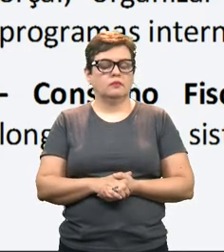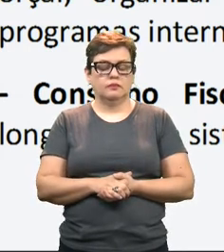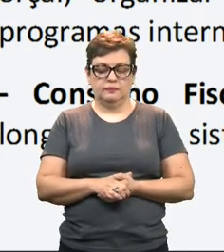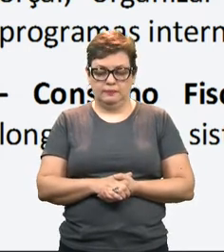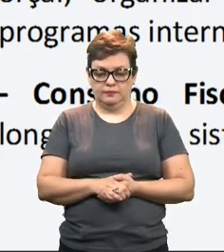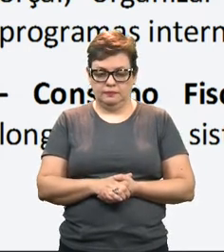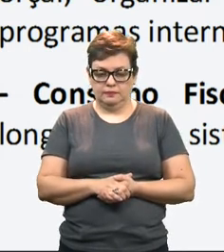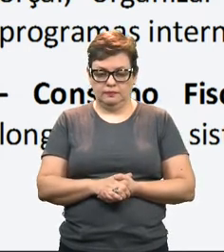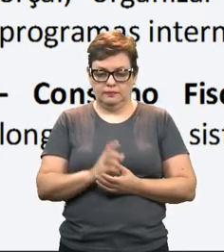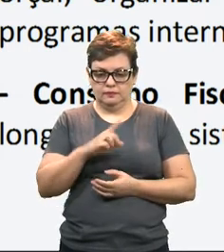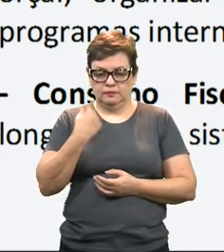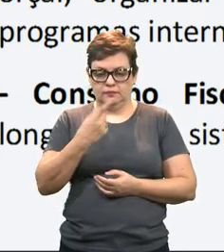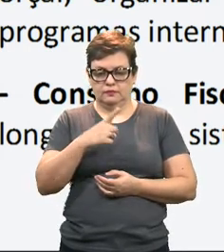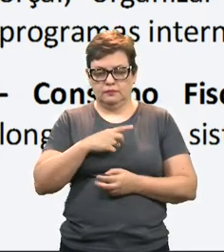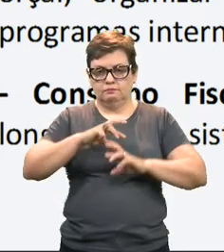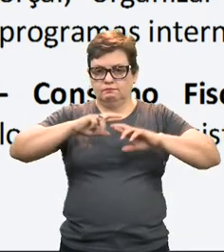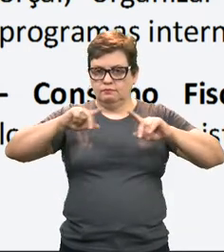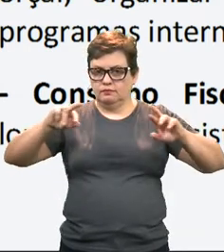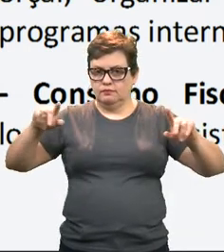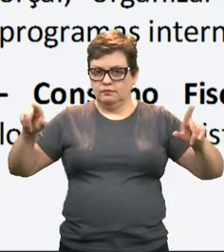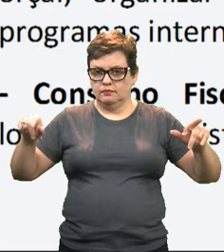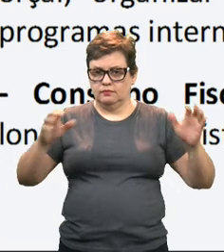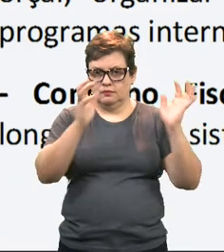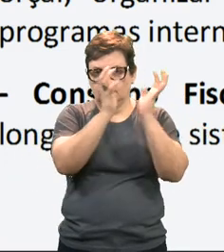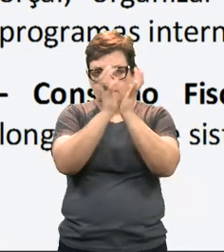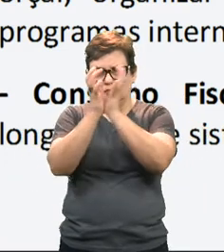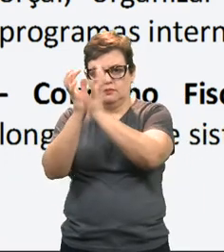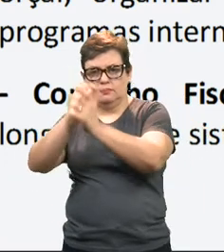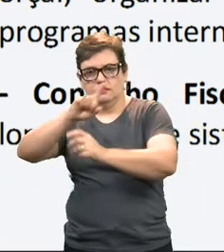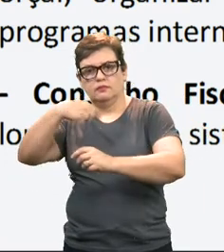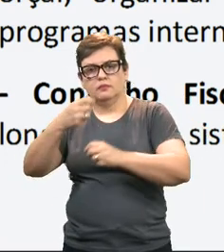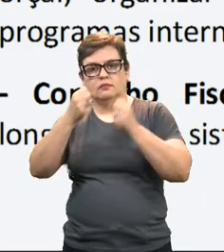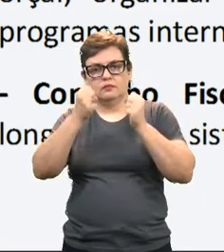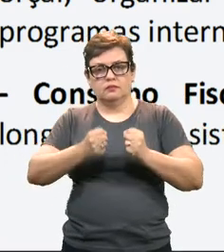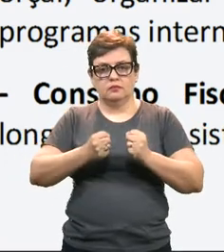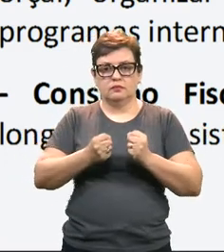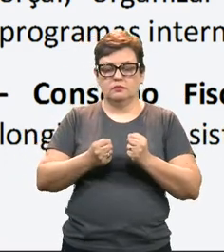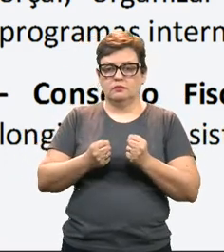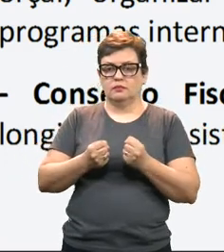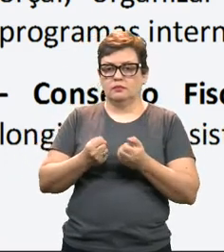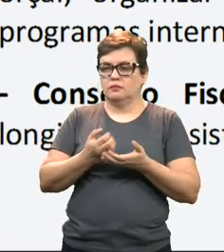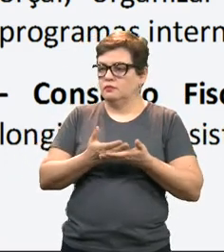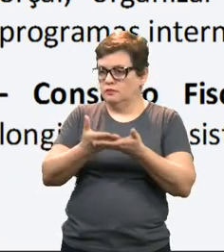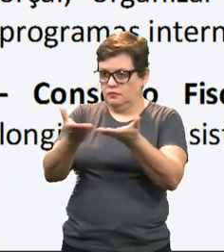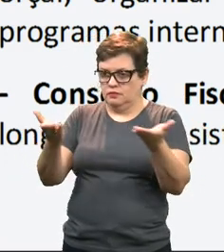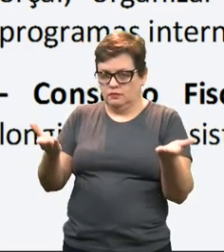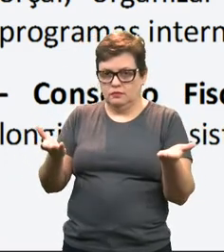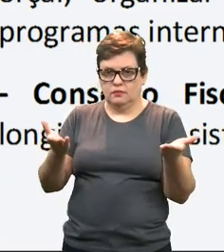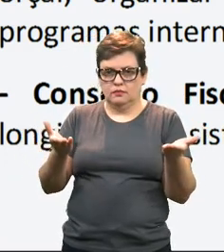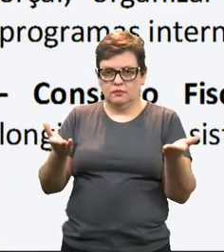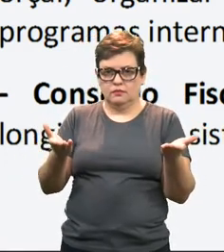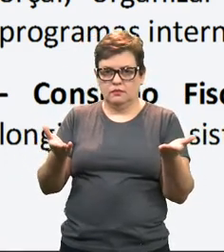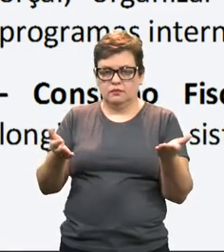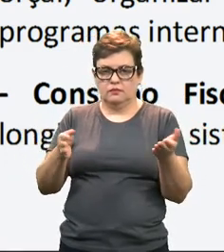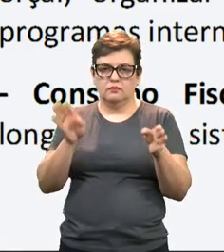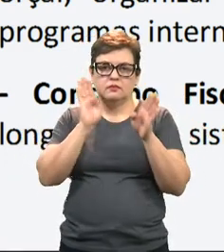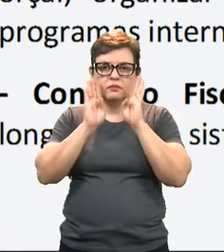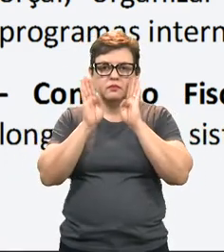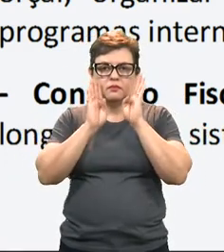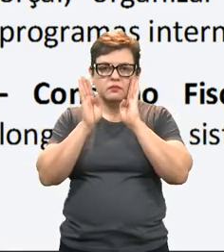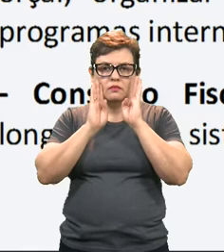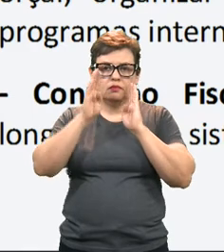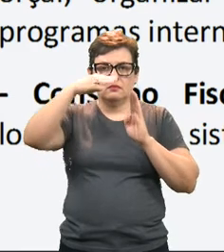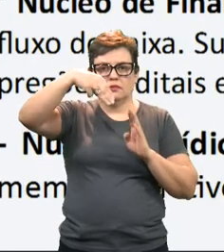Aqui nós temos vários núcleos que depois a gente pode também deixar disponível, né, no Face da